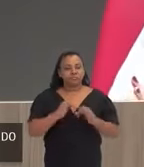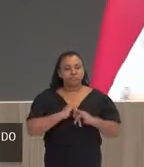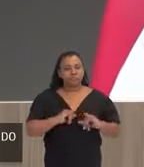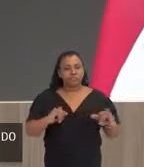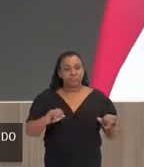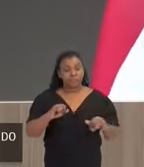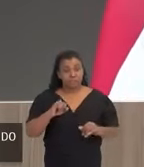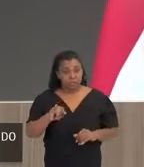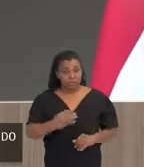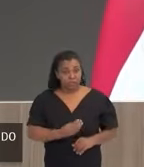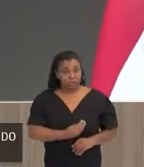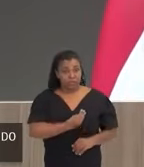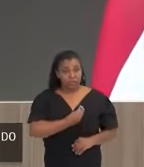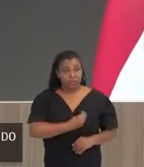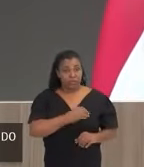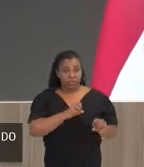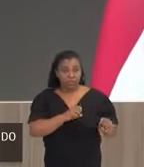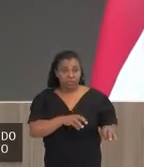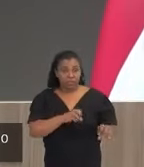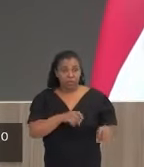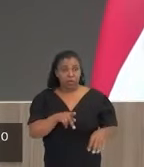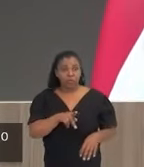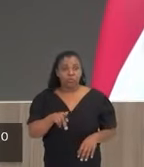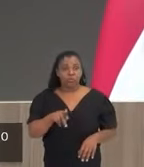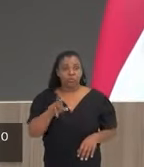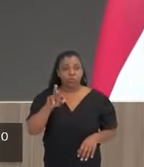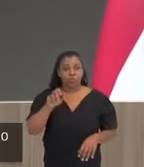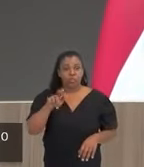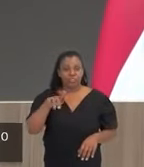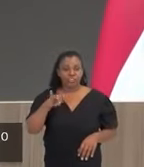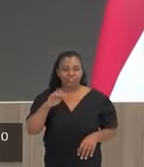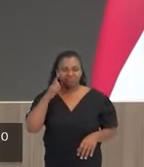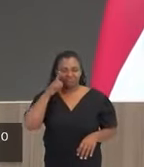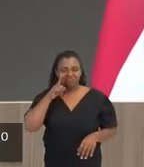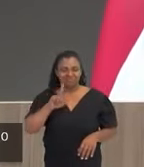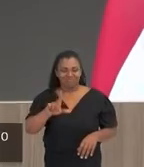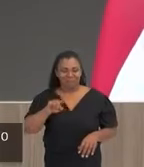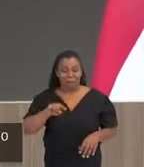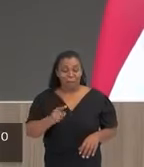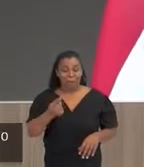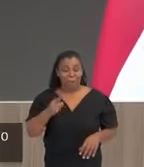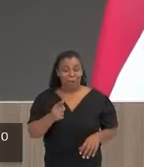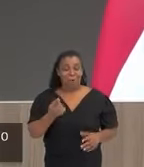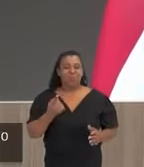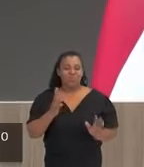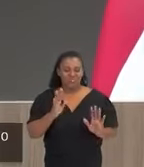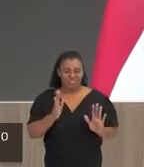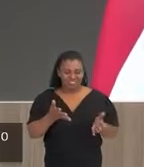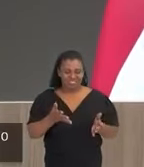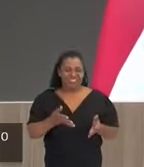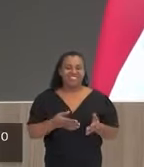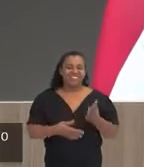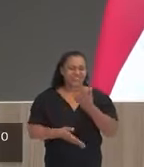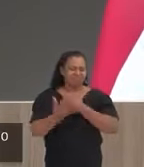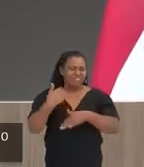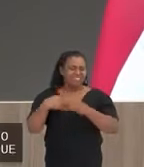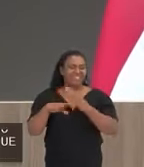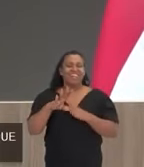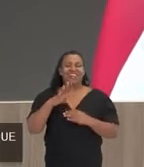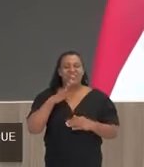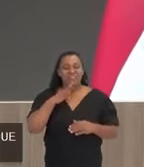em aula, o professor Rogério já teria ganhado meio ponto. Eu conheci o professor Rogério em sala de aula, não sabia que ele